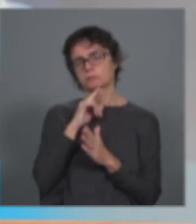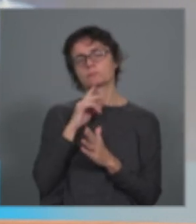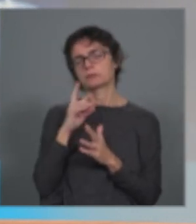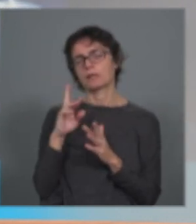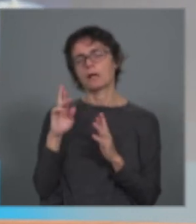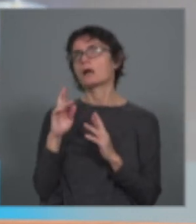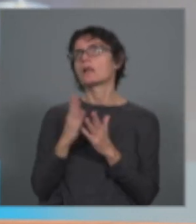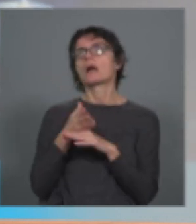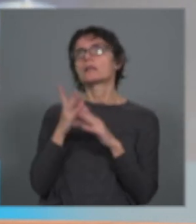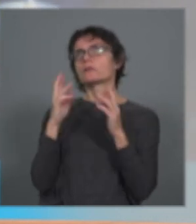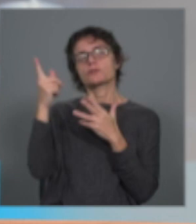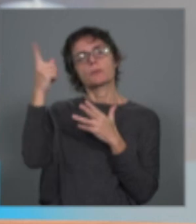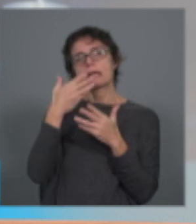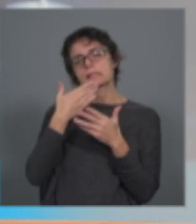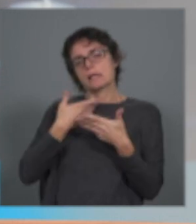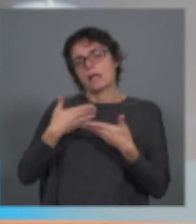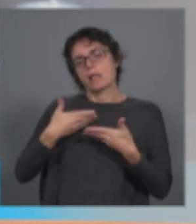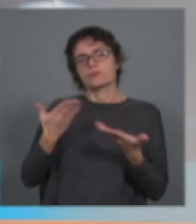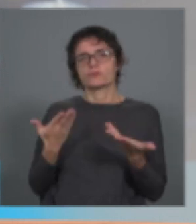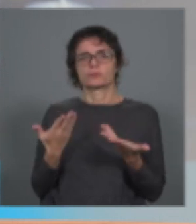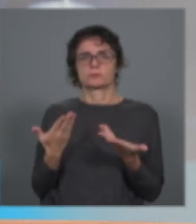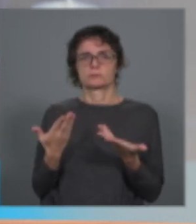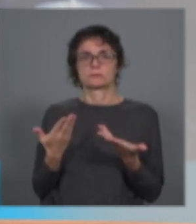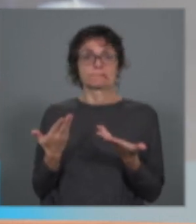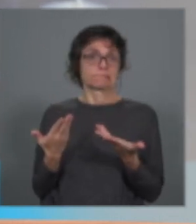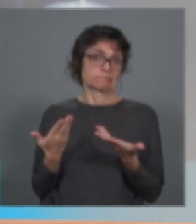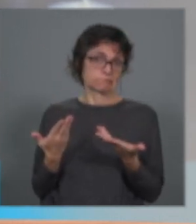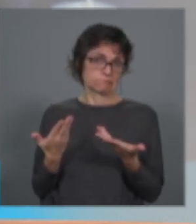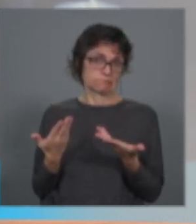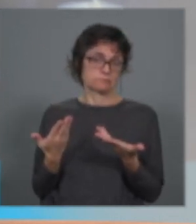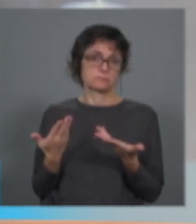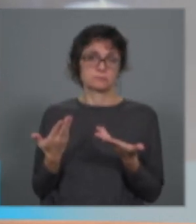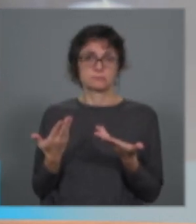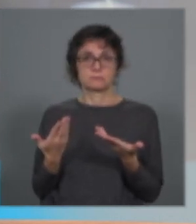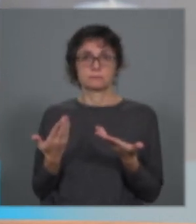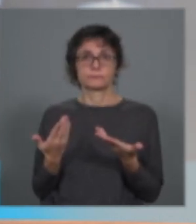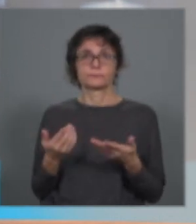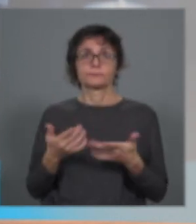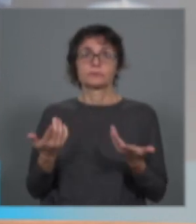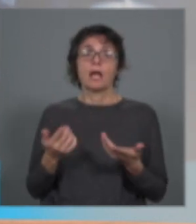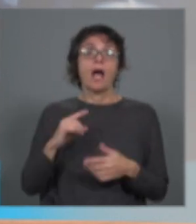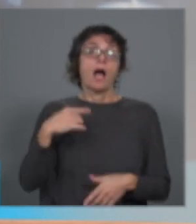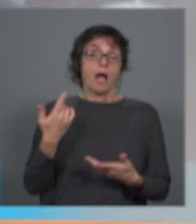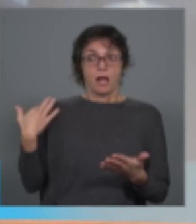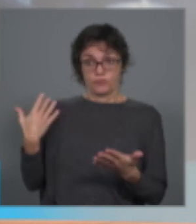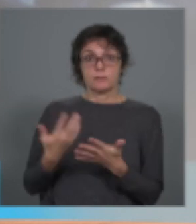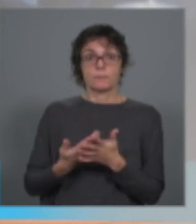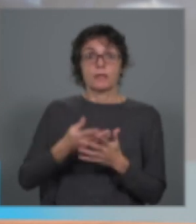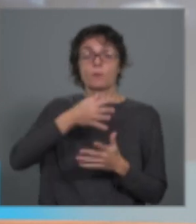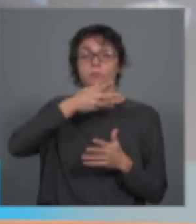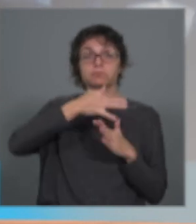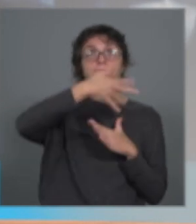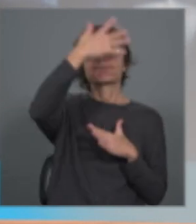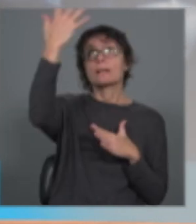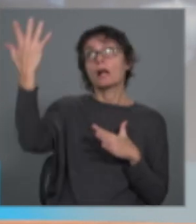com magia, e isso não existe. Ao fim de 8 meses já sabem que não basta pôr arco-íris a dizer vai tudo correr